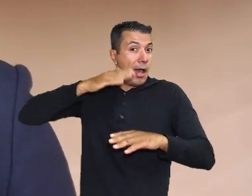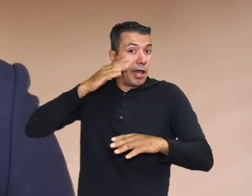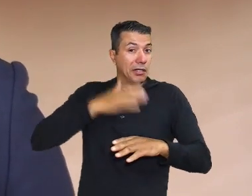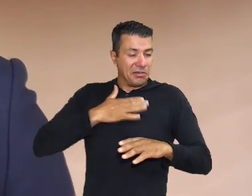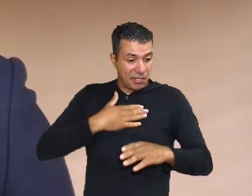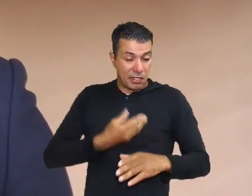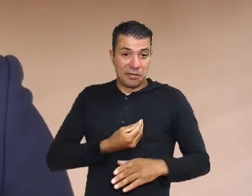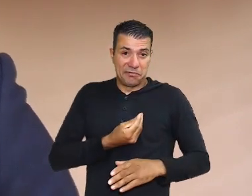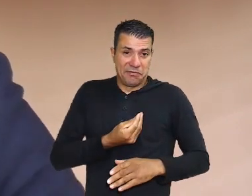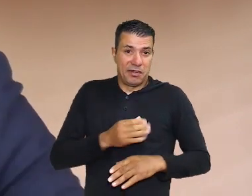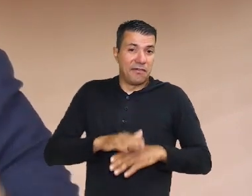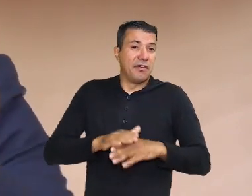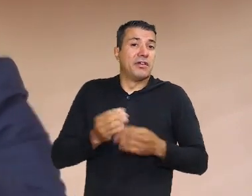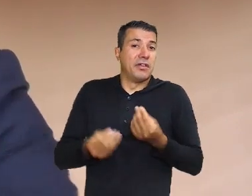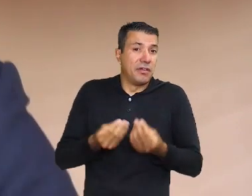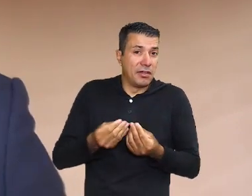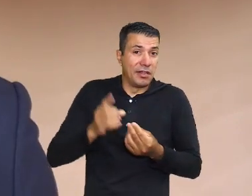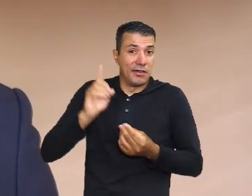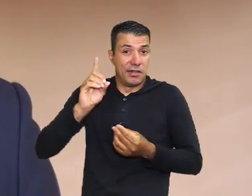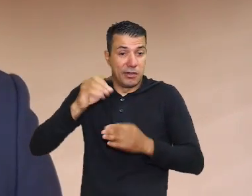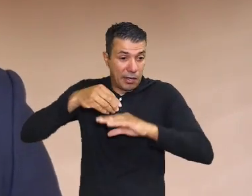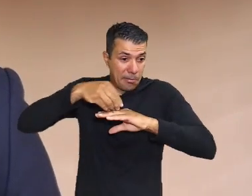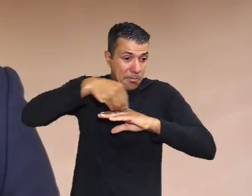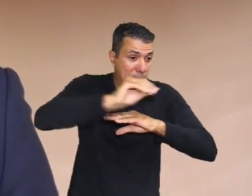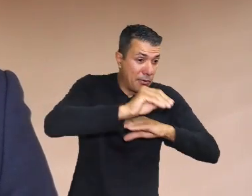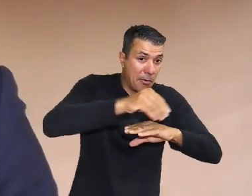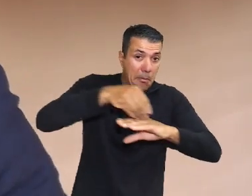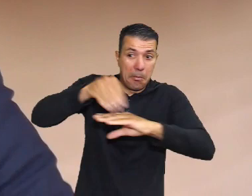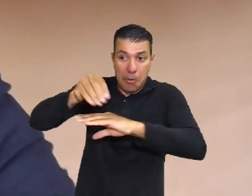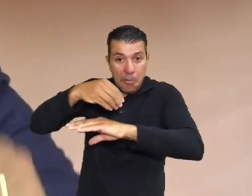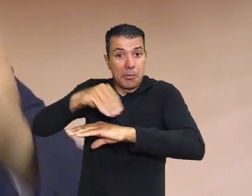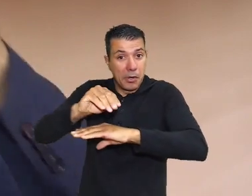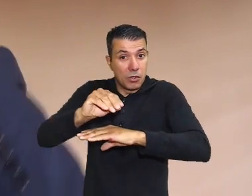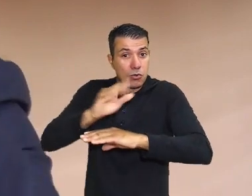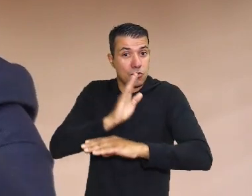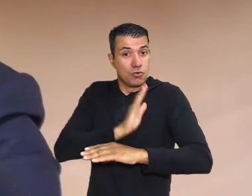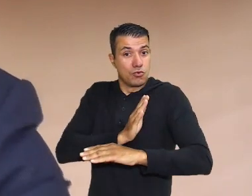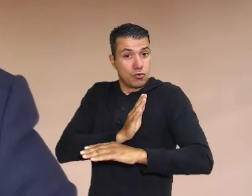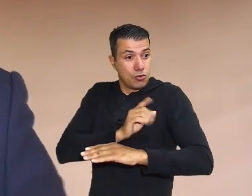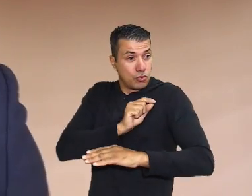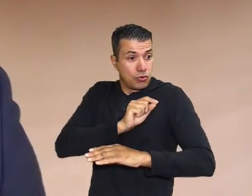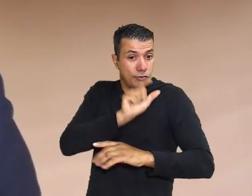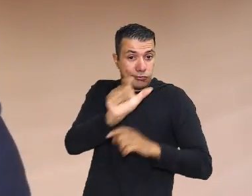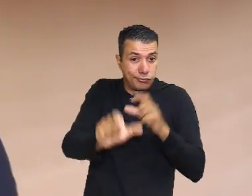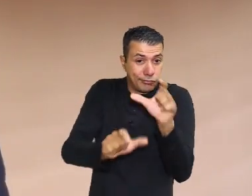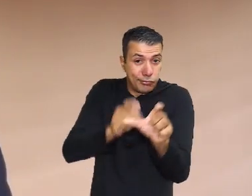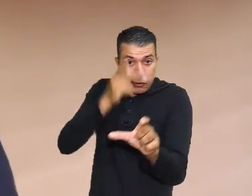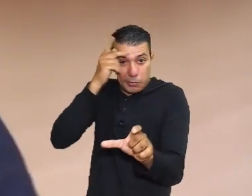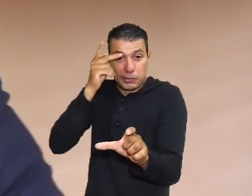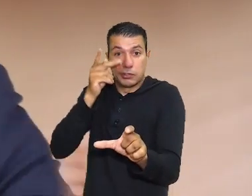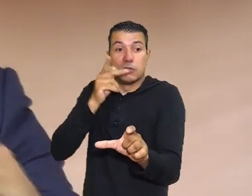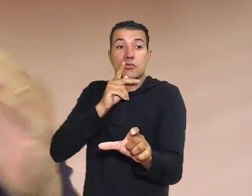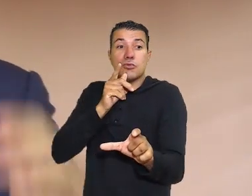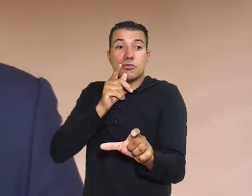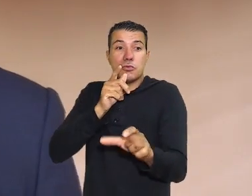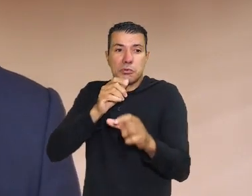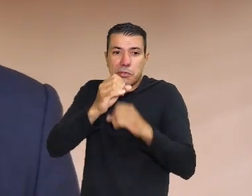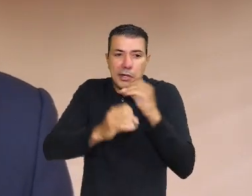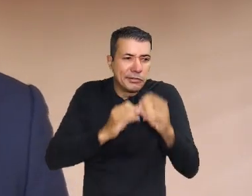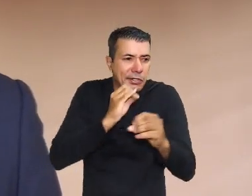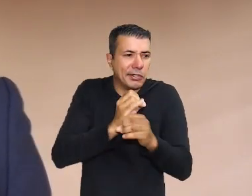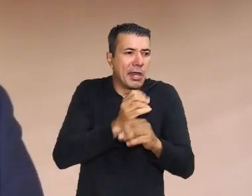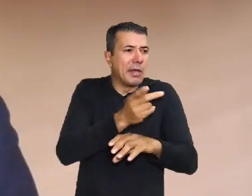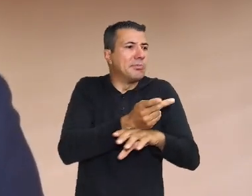podemos fazer. Deus pegará o seu compartilhamento e vai alcançar o coração de alguém que esteja neste momento navegando na